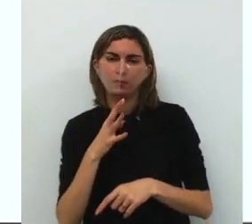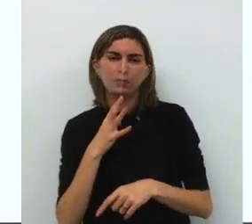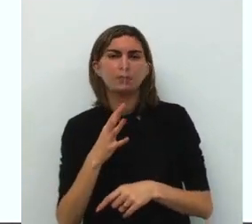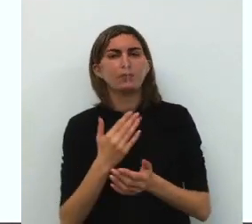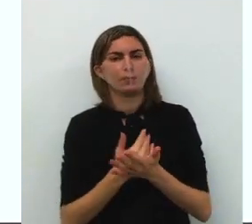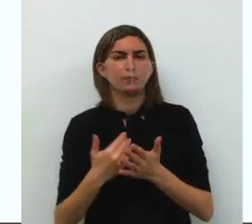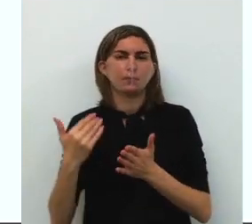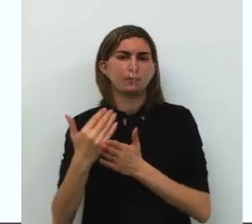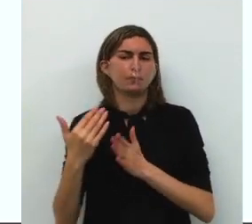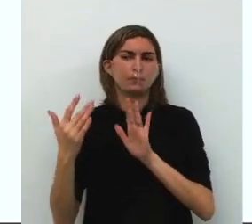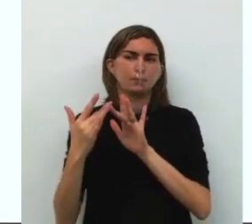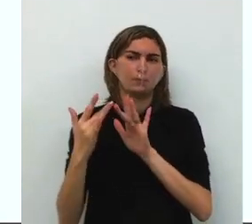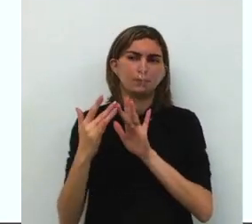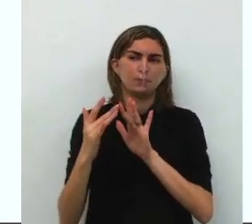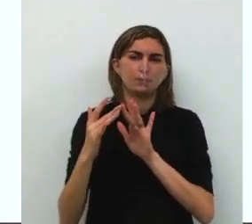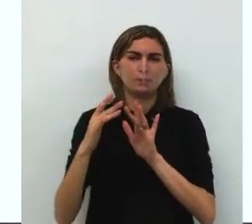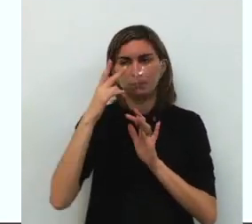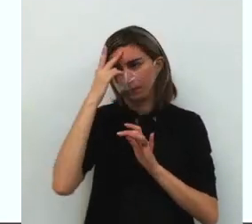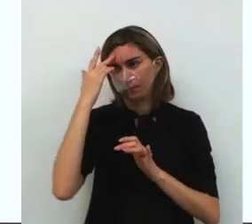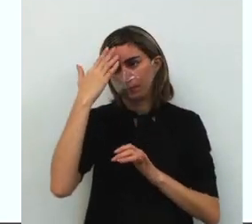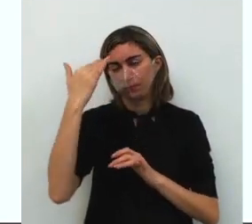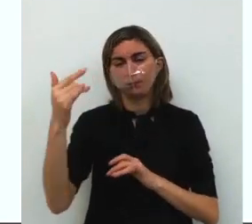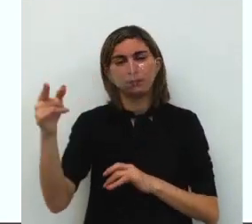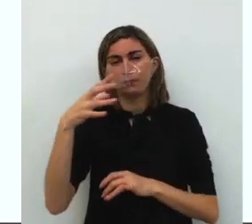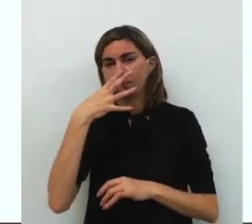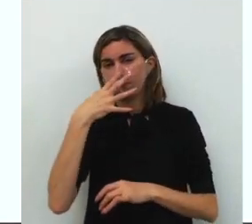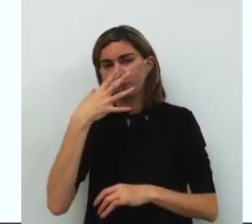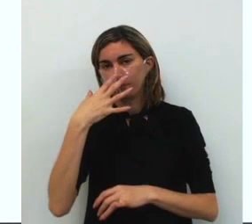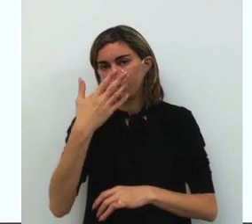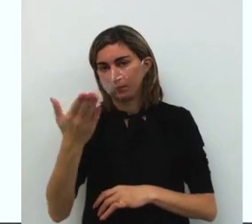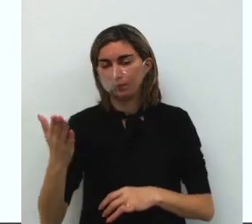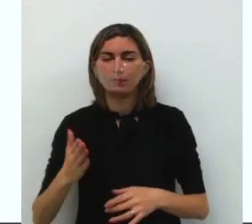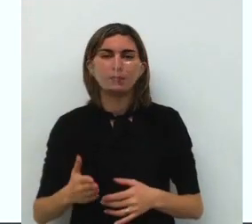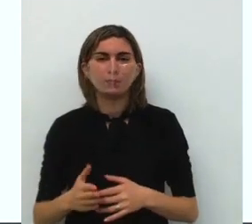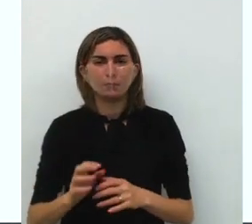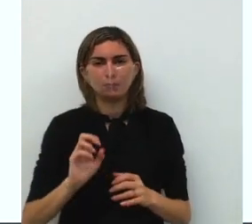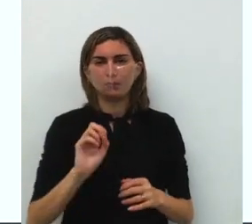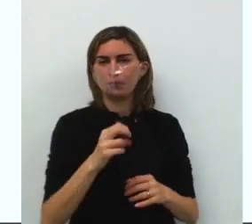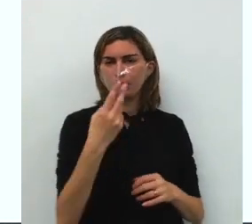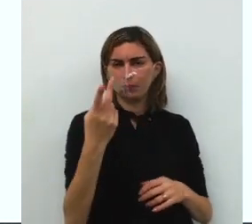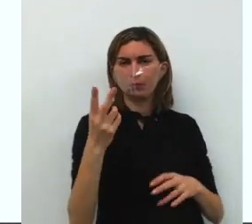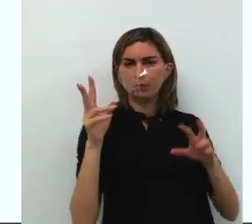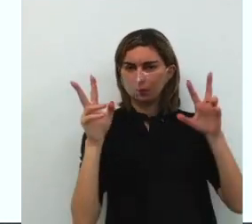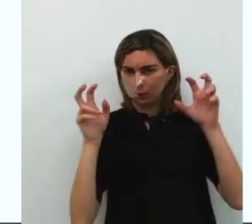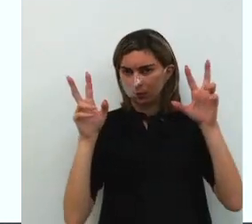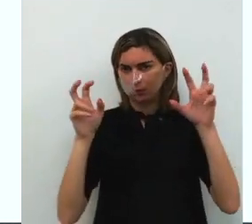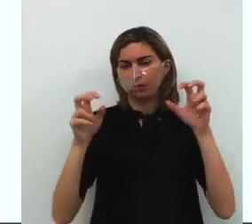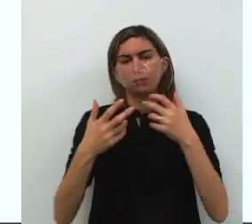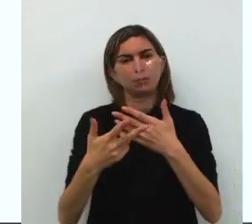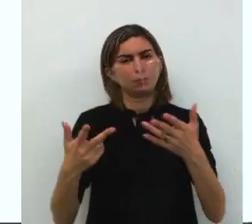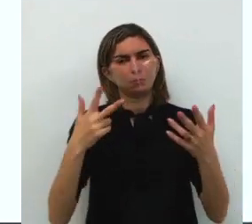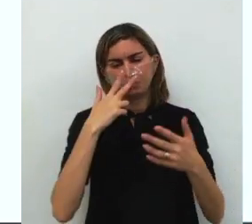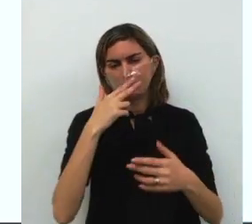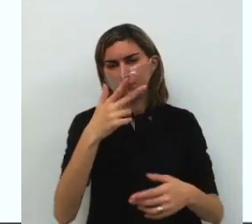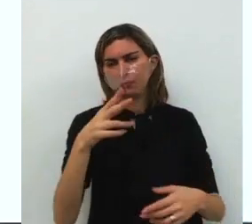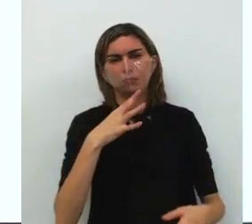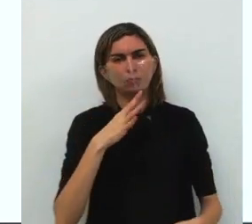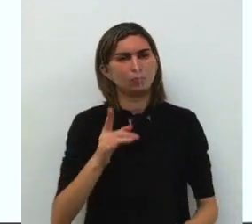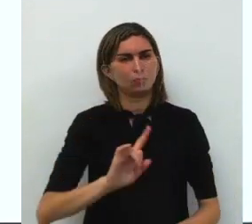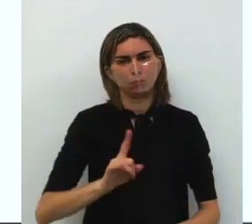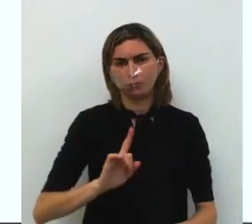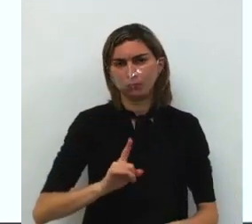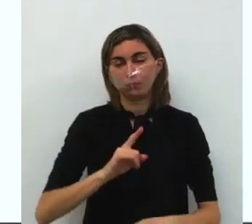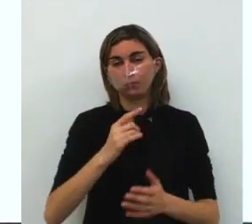conhecer, ter mais intimidade daquela pessoa famosa que você admira tanto. Ou então daquele tema, mesmo que você não conheça